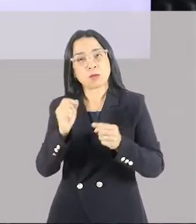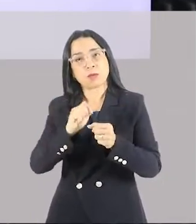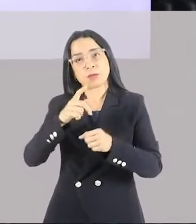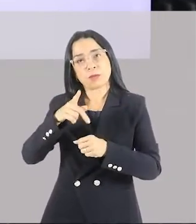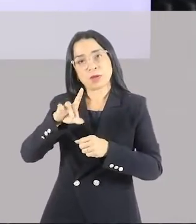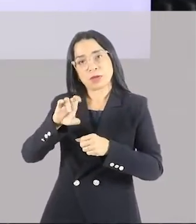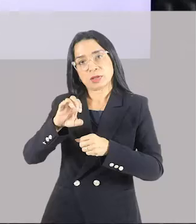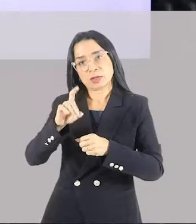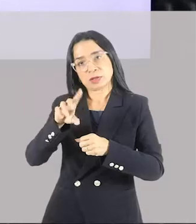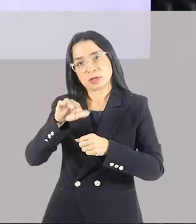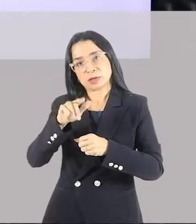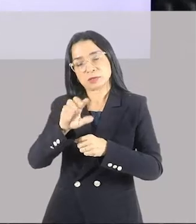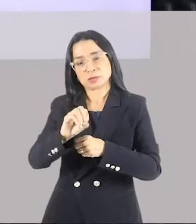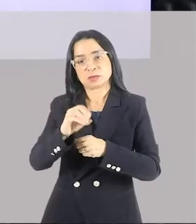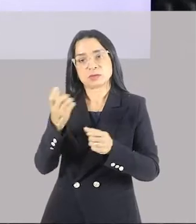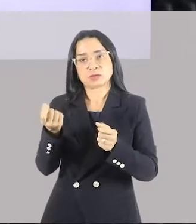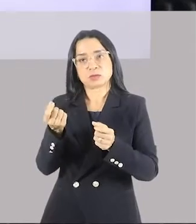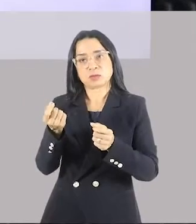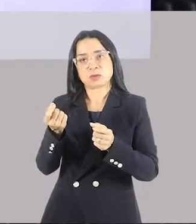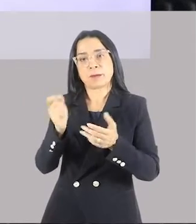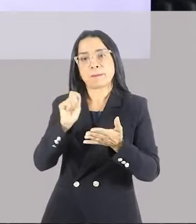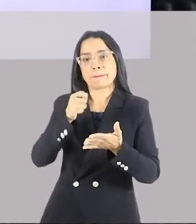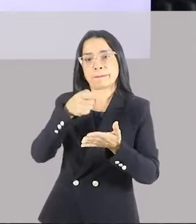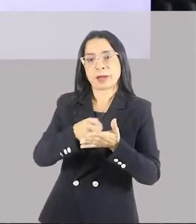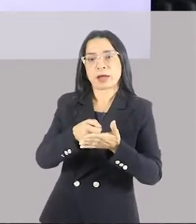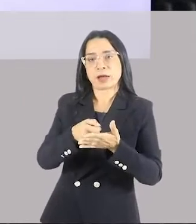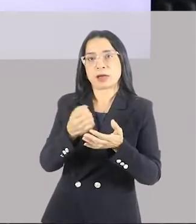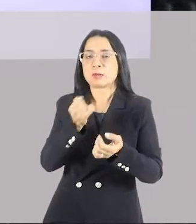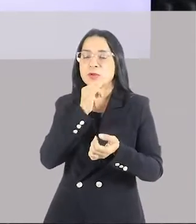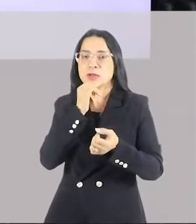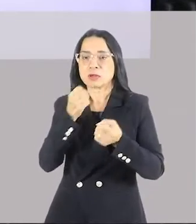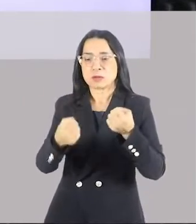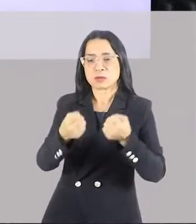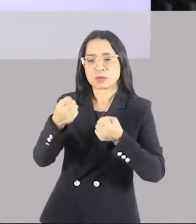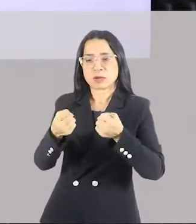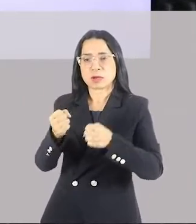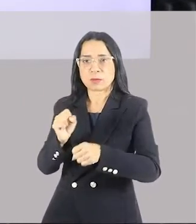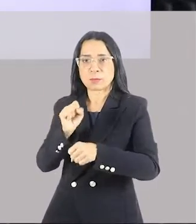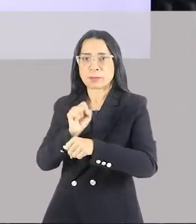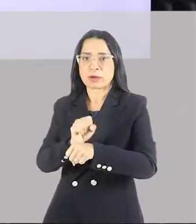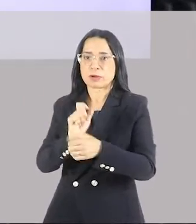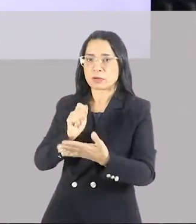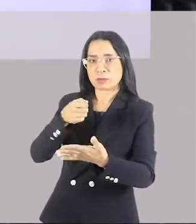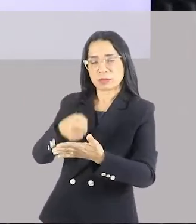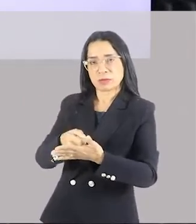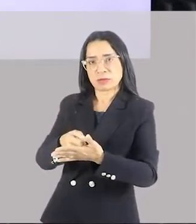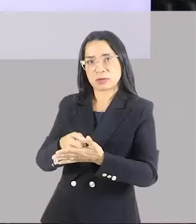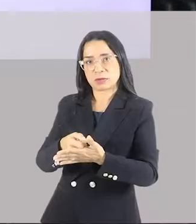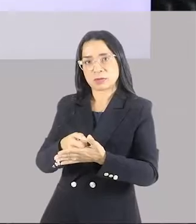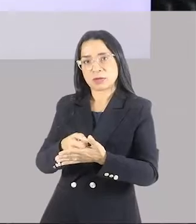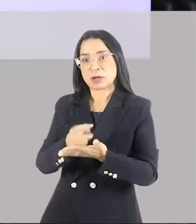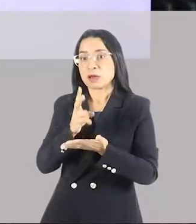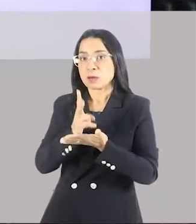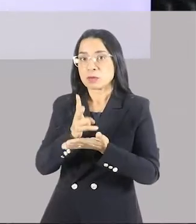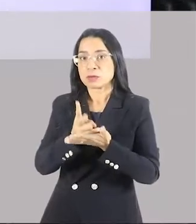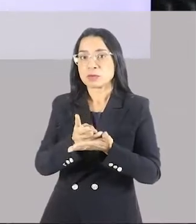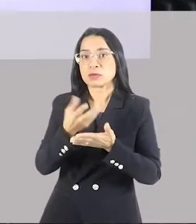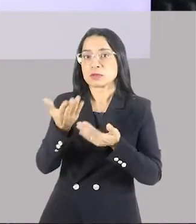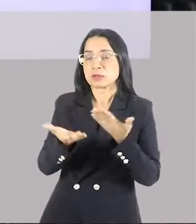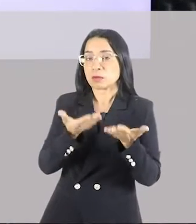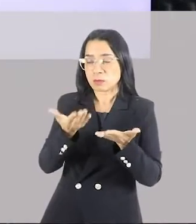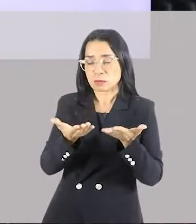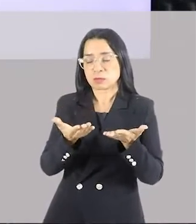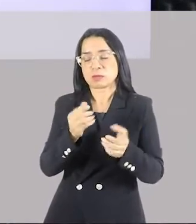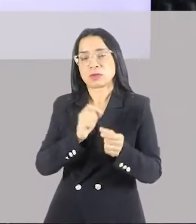você passa, ao passar no pedágio, uma tarifa, uma taxa destinada à manutenção daquela própria empresa. Quando a gente